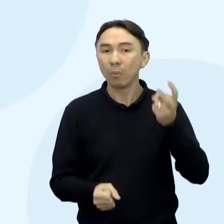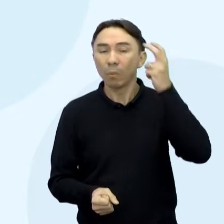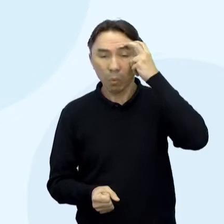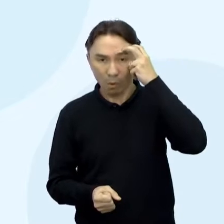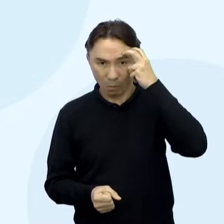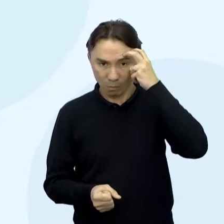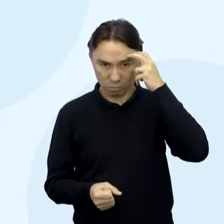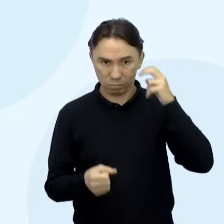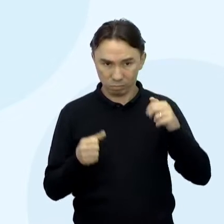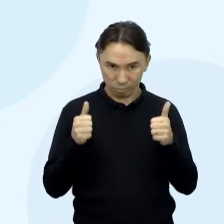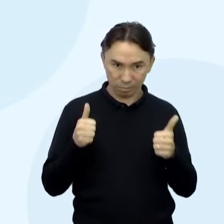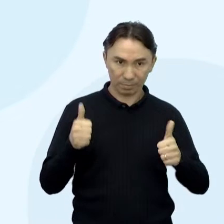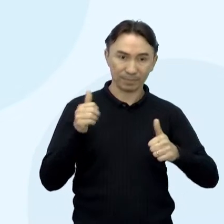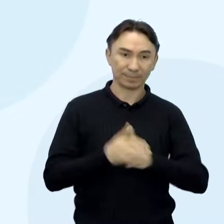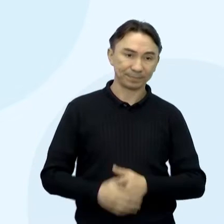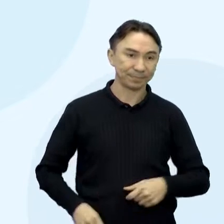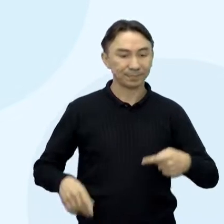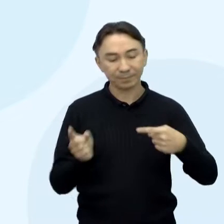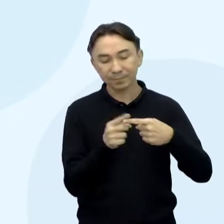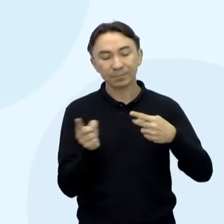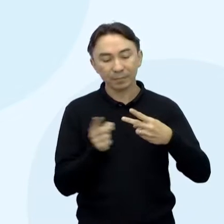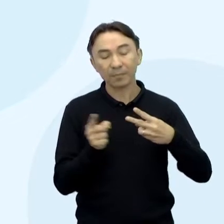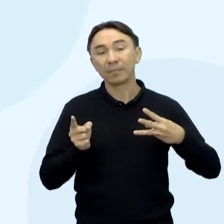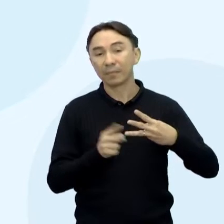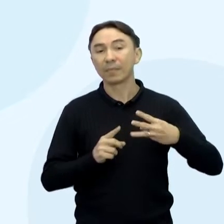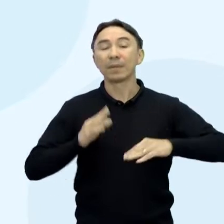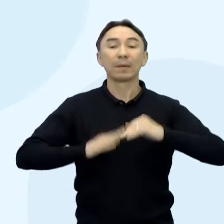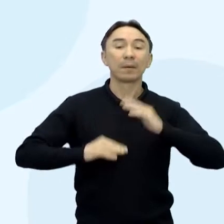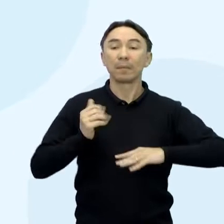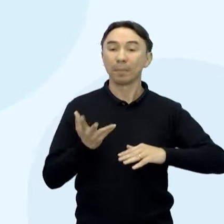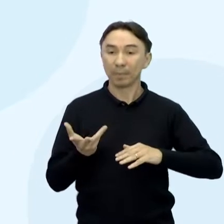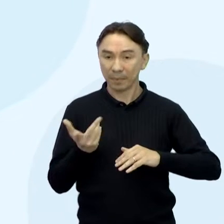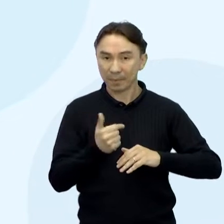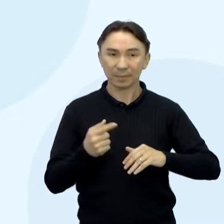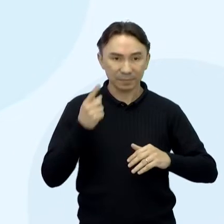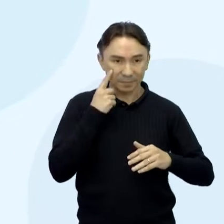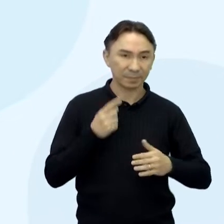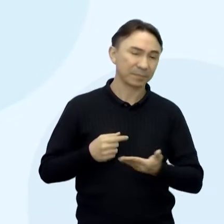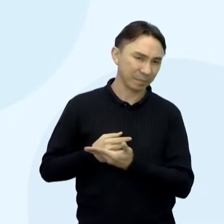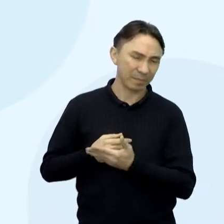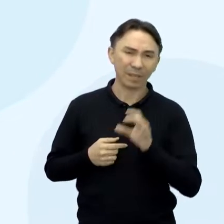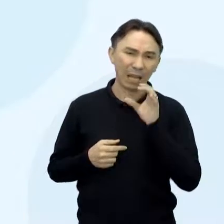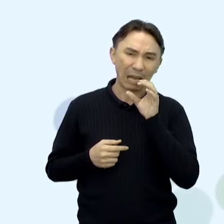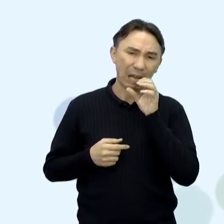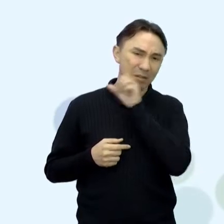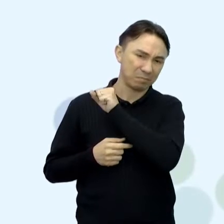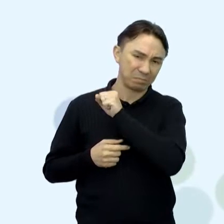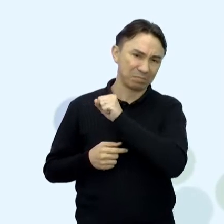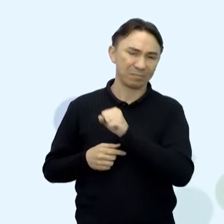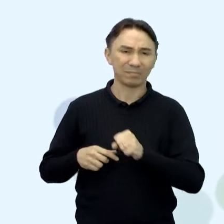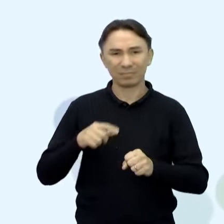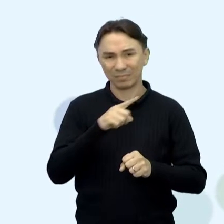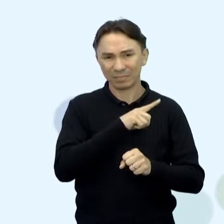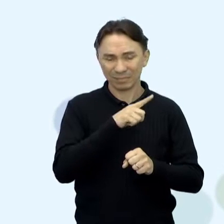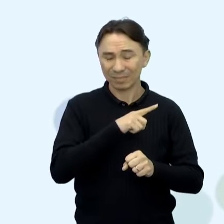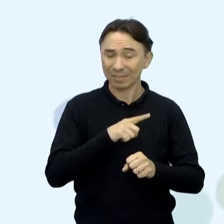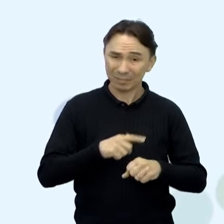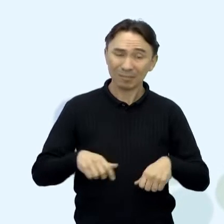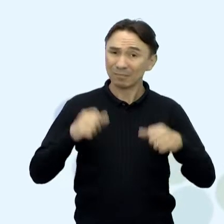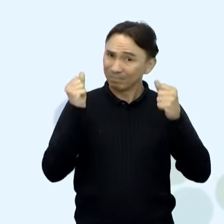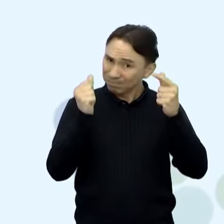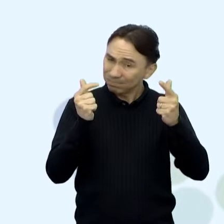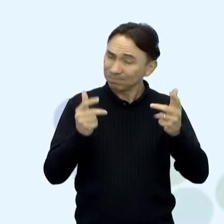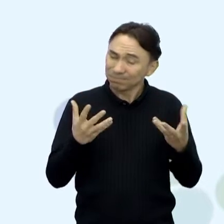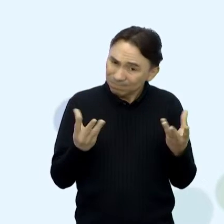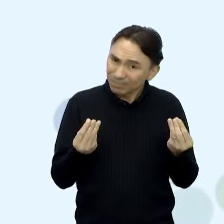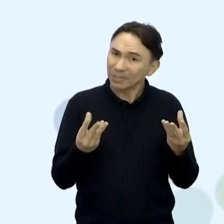E as nossas habilidades. Eu vou passar rapidinho pelas habilidades porque assim, eu tenho muita coisa para contar para